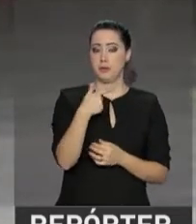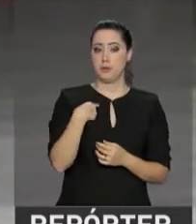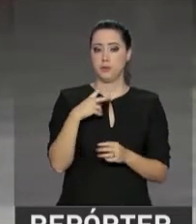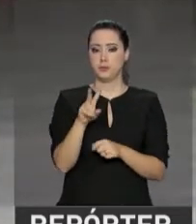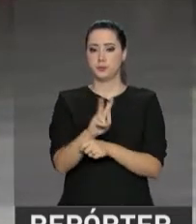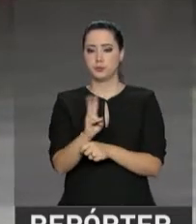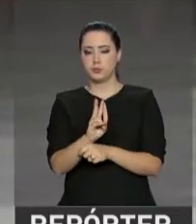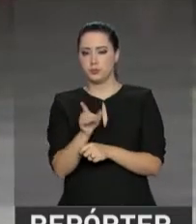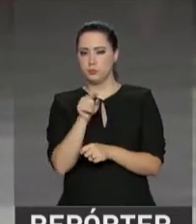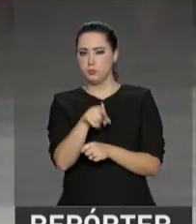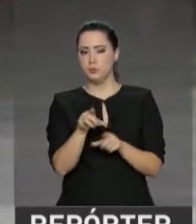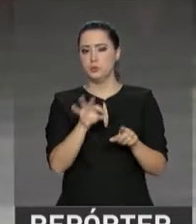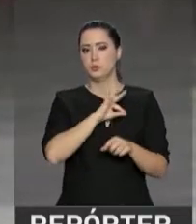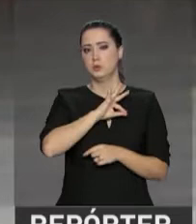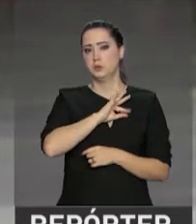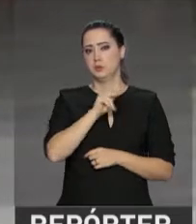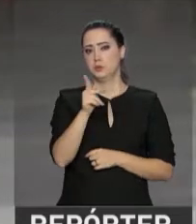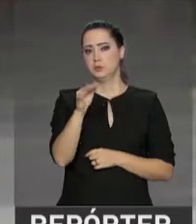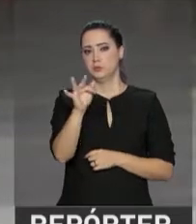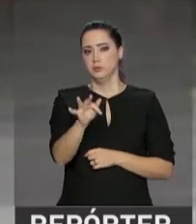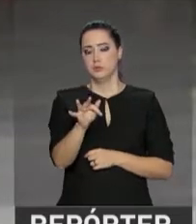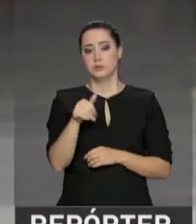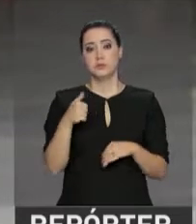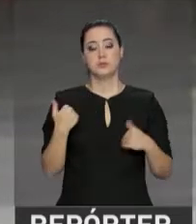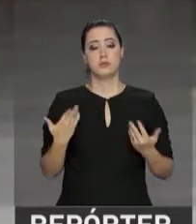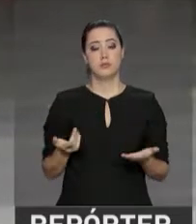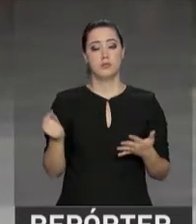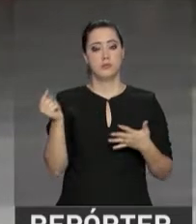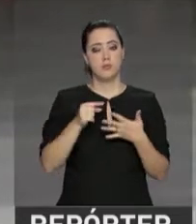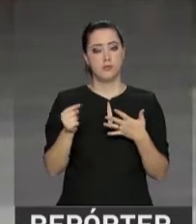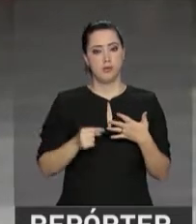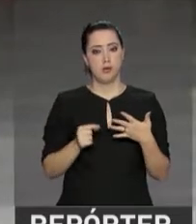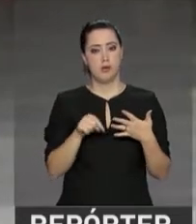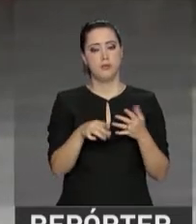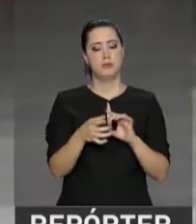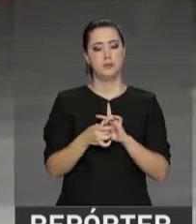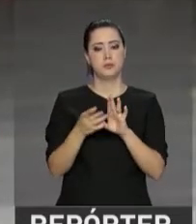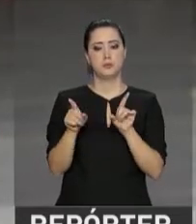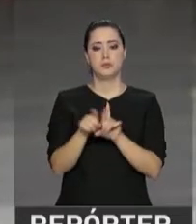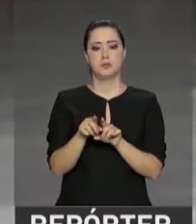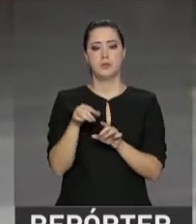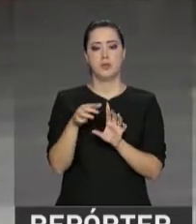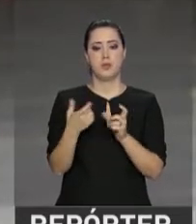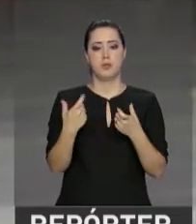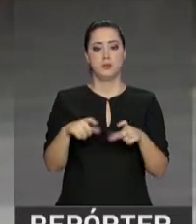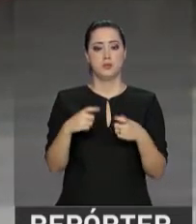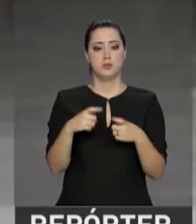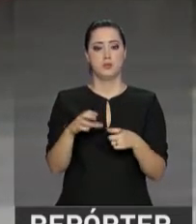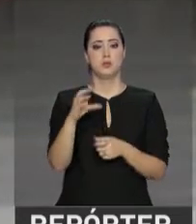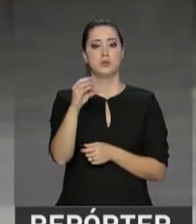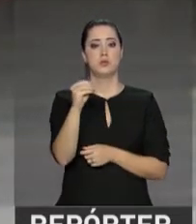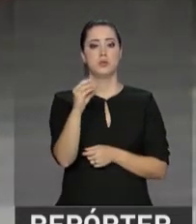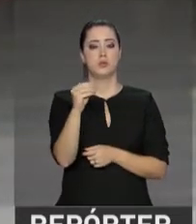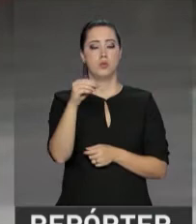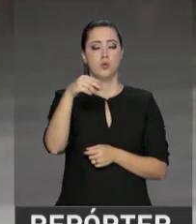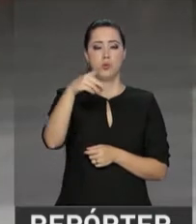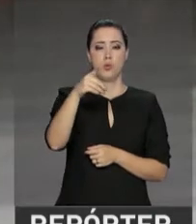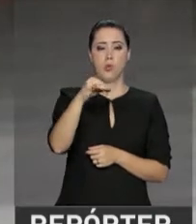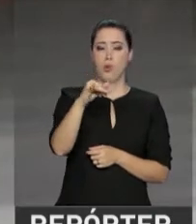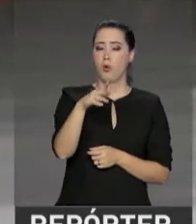alvo de uma operação da polícia federal entre as unidades liberadas estão as fábricas em concórdia chapecó